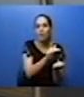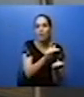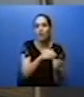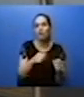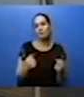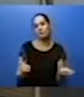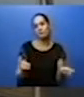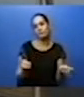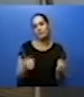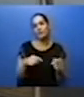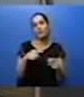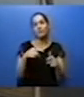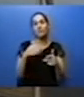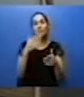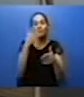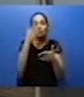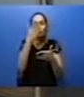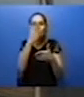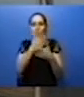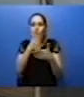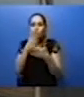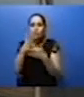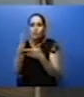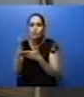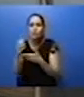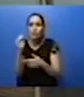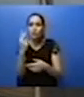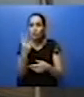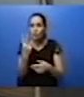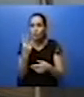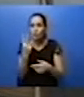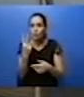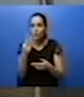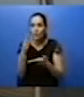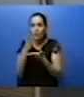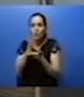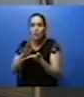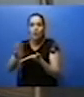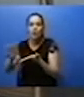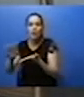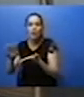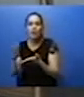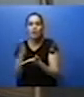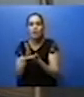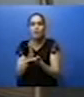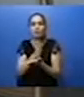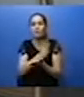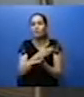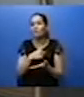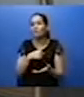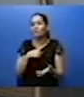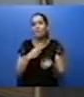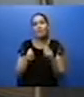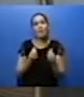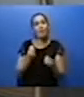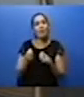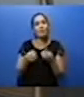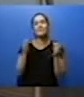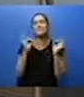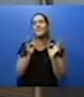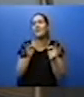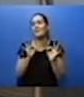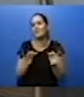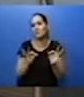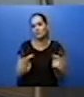dividir uma em duas partes pegar para você e a outra você dividir em três partes pega uma parte não tem como você saber